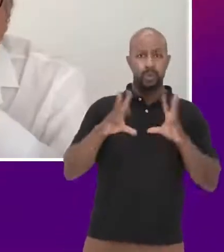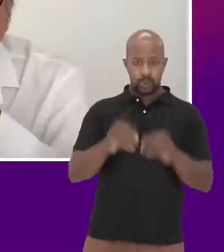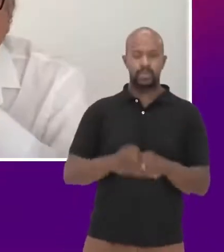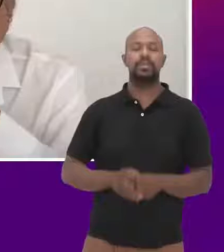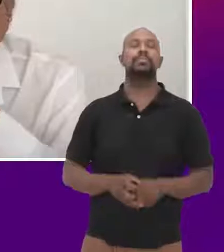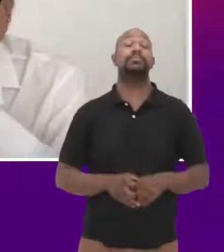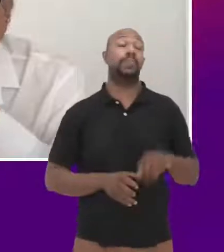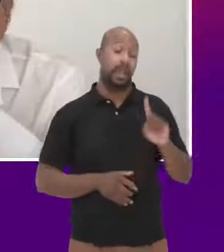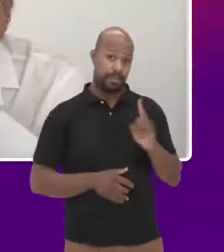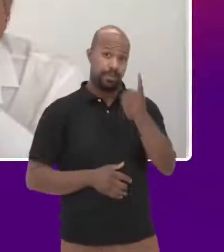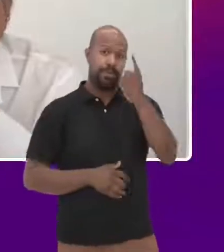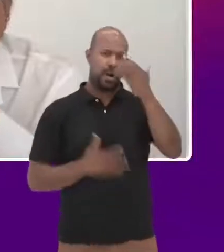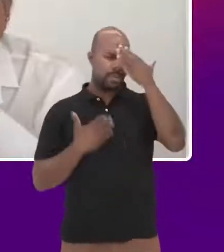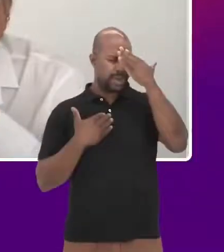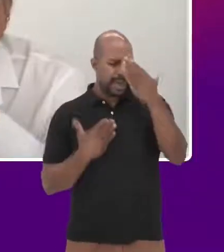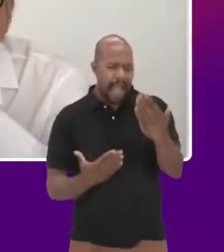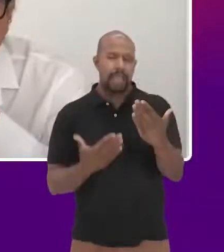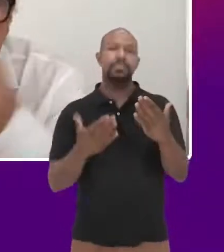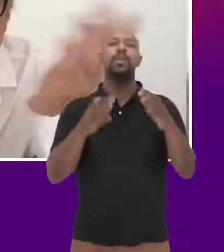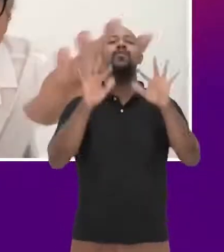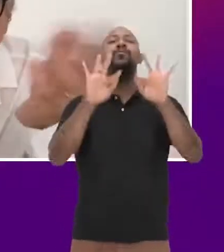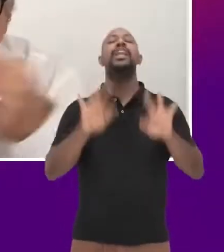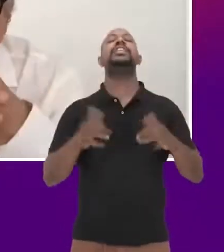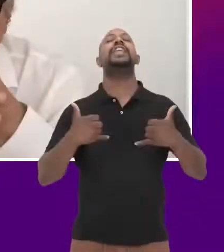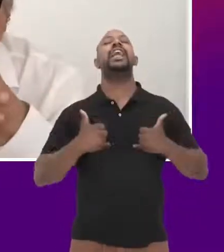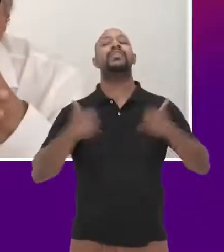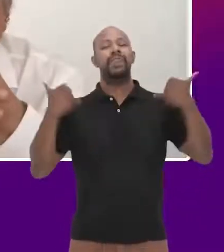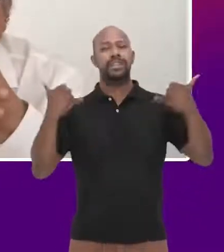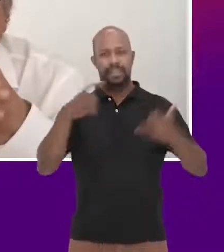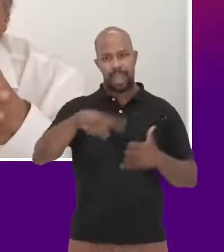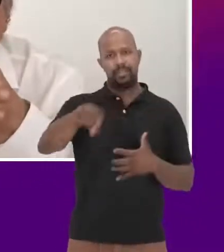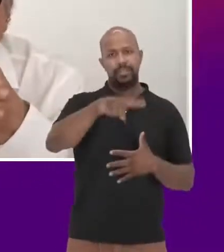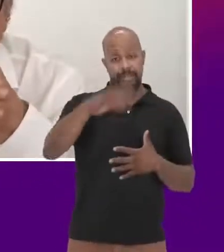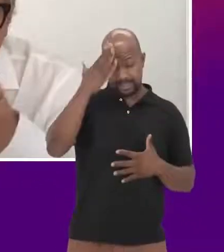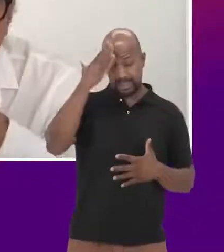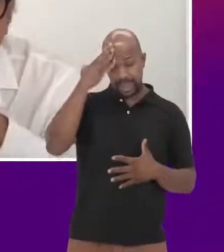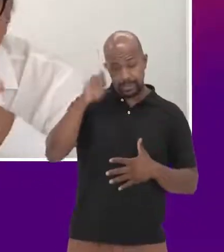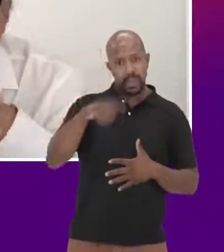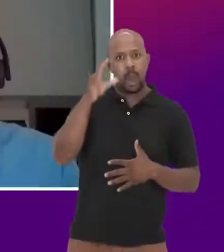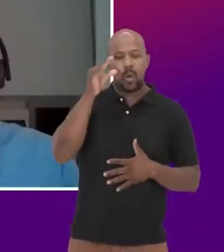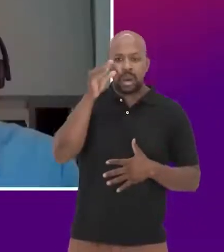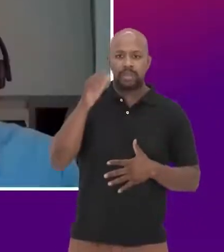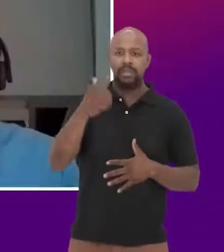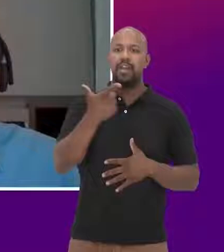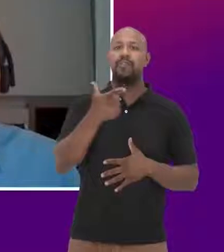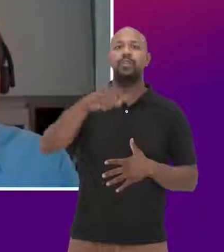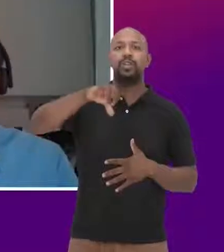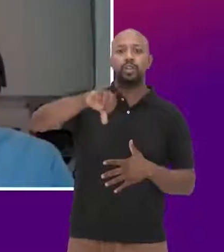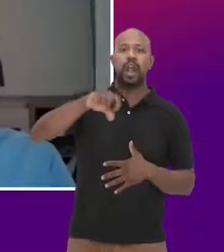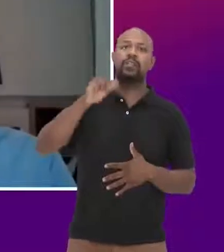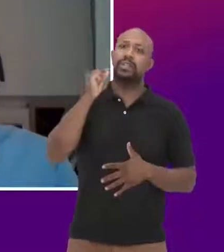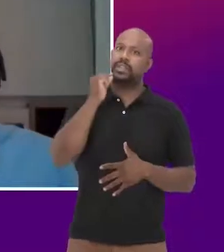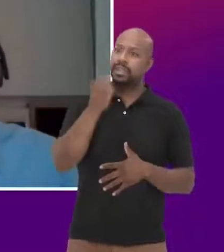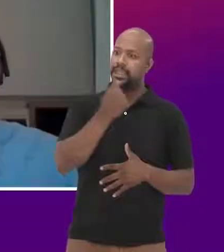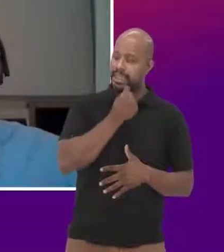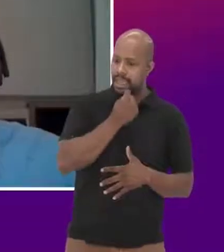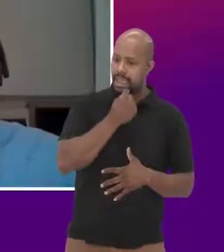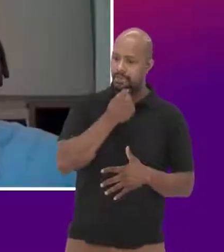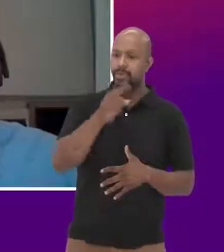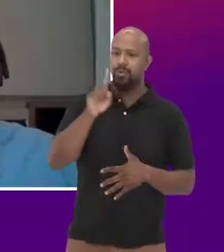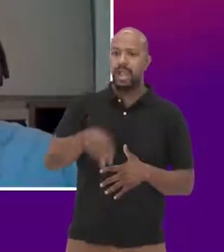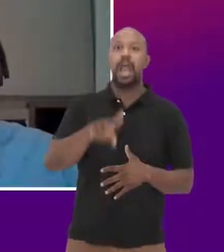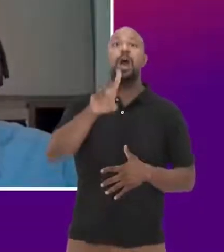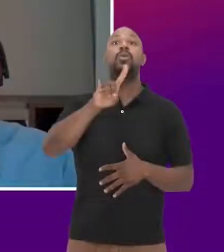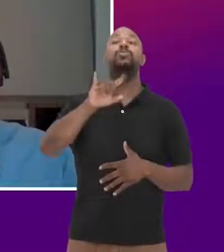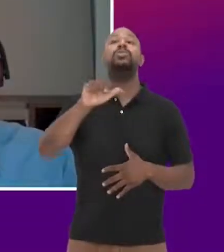Primeiro, obrigado pelo feliz aniversário. Vocês sabem que é curioso, né? 29 de setembro é o dia